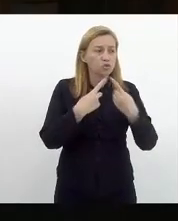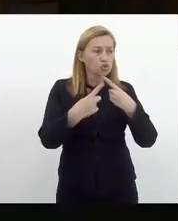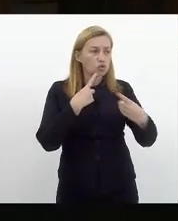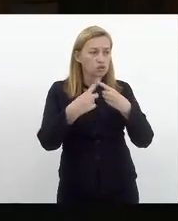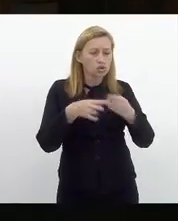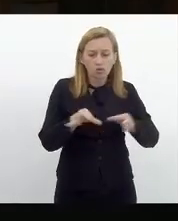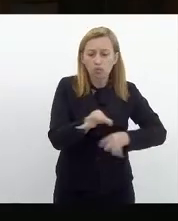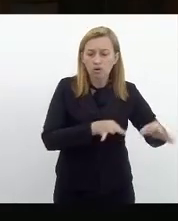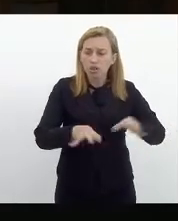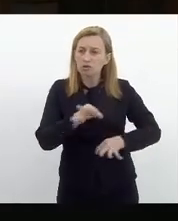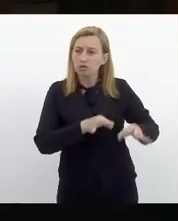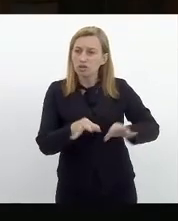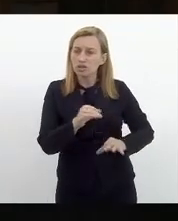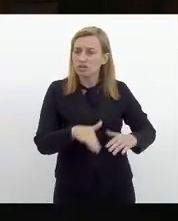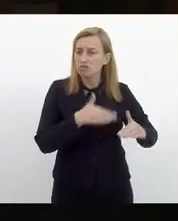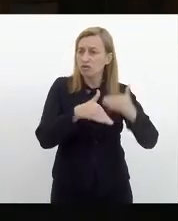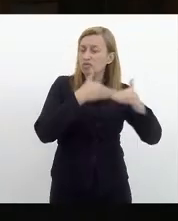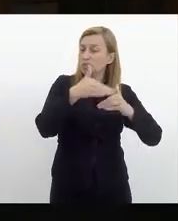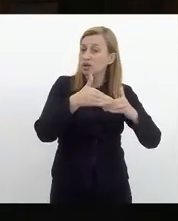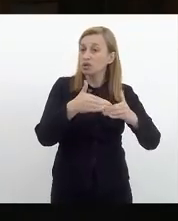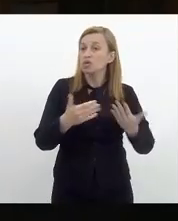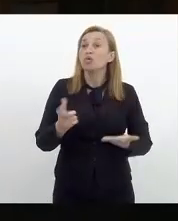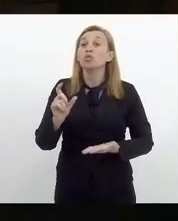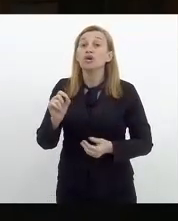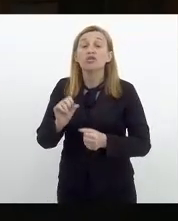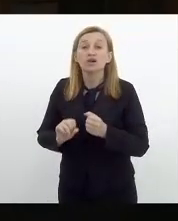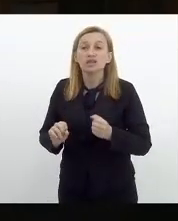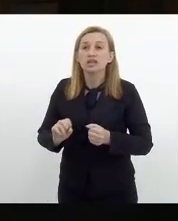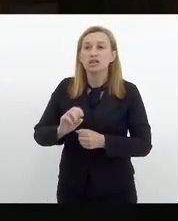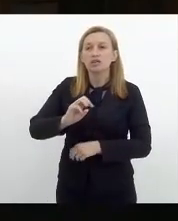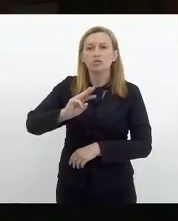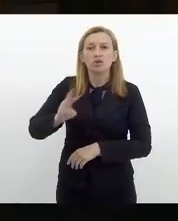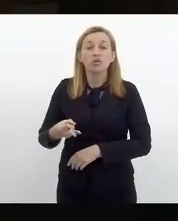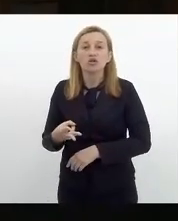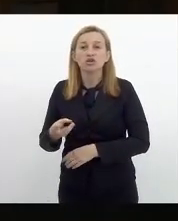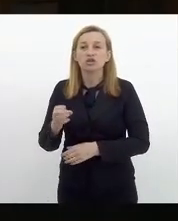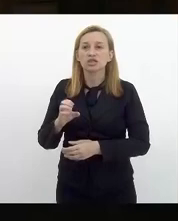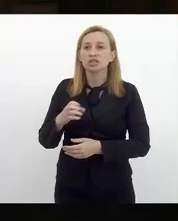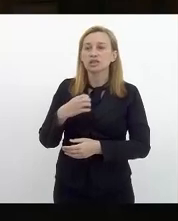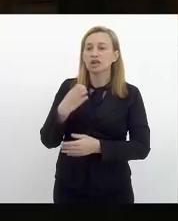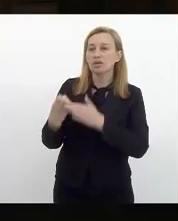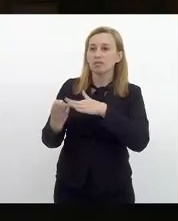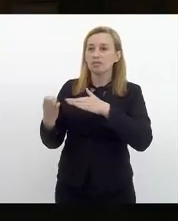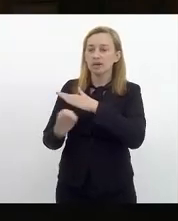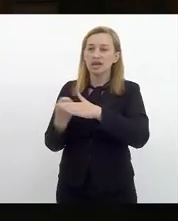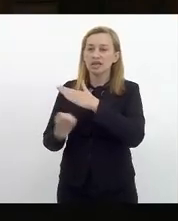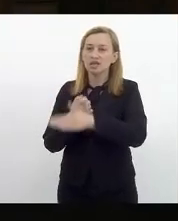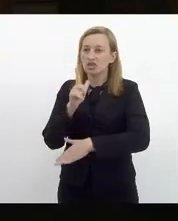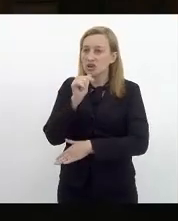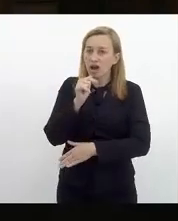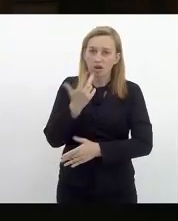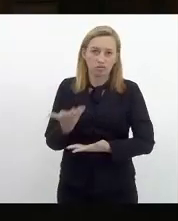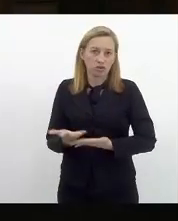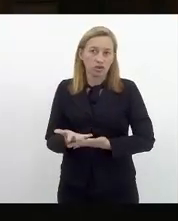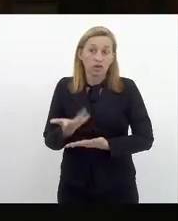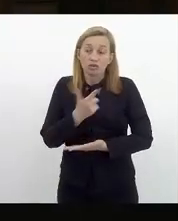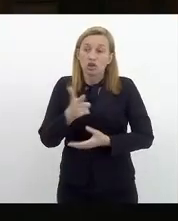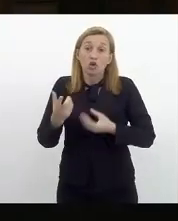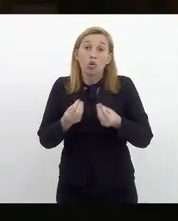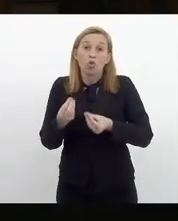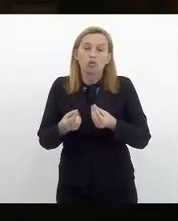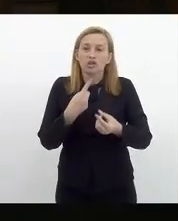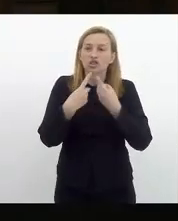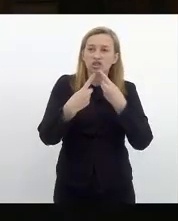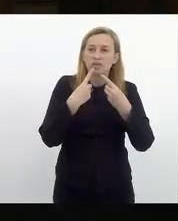plano de desenvolvimento o que será feito com os milhões da Cedae e eu acho que não tem como fazer esses debates